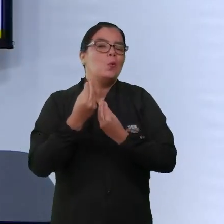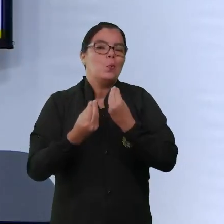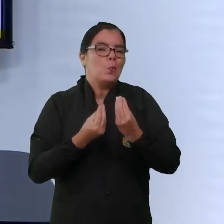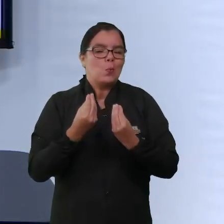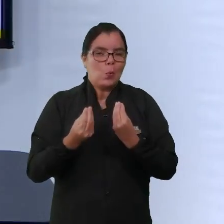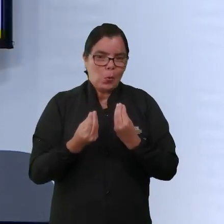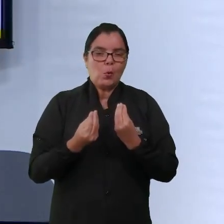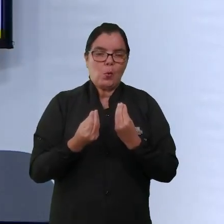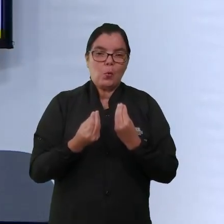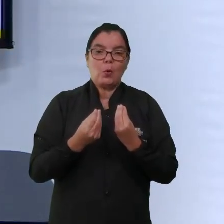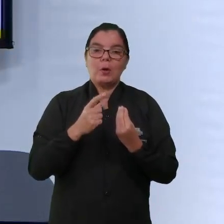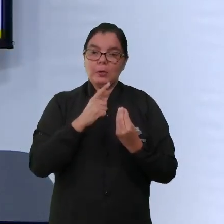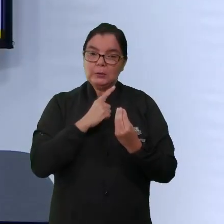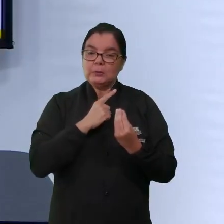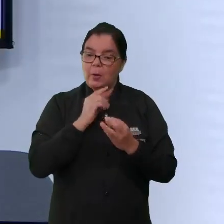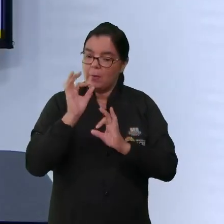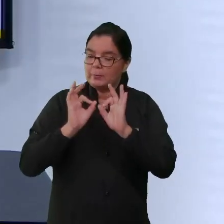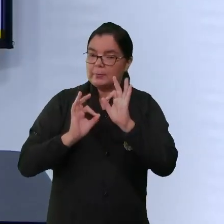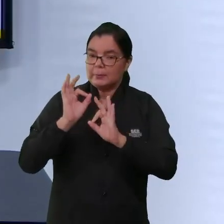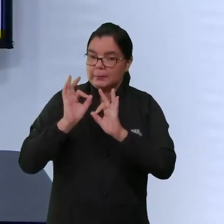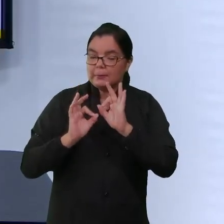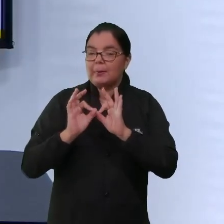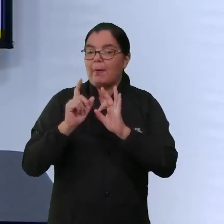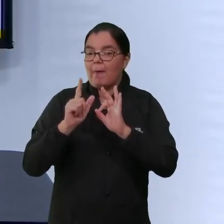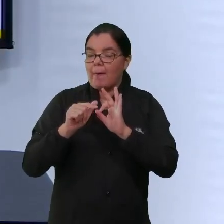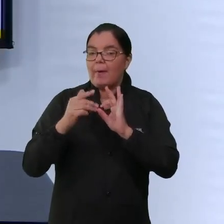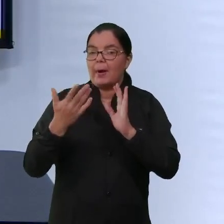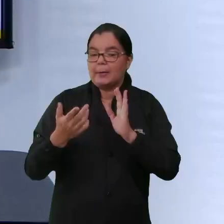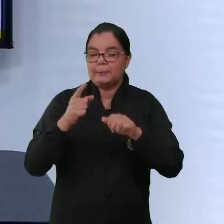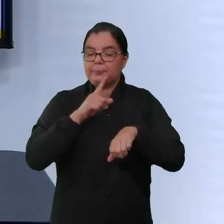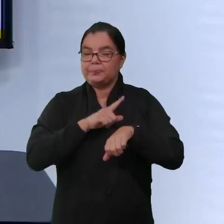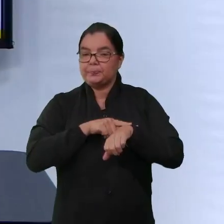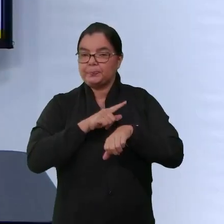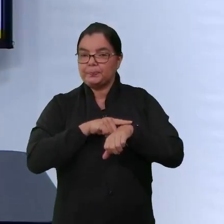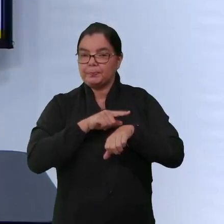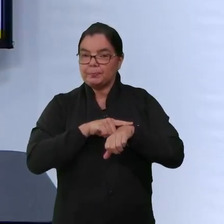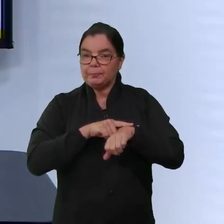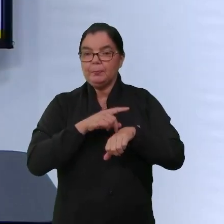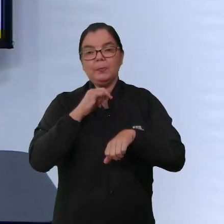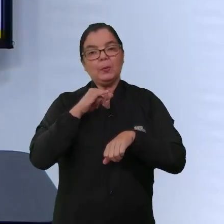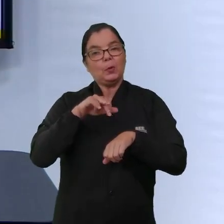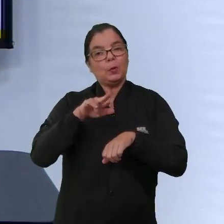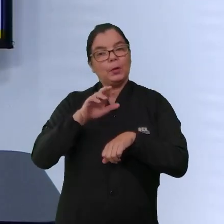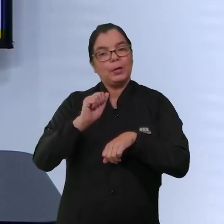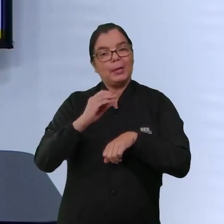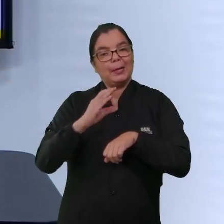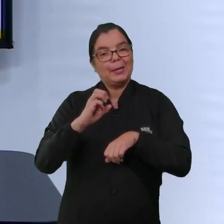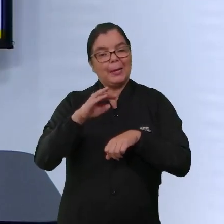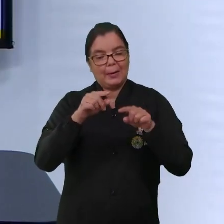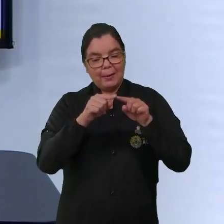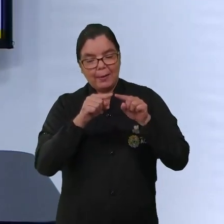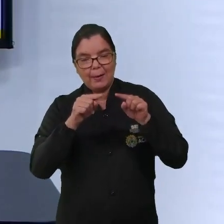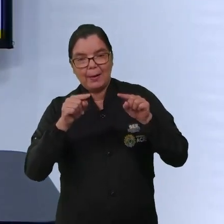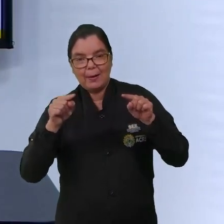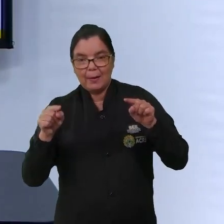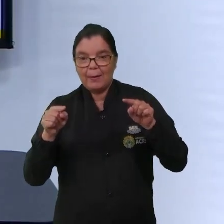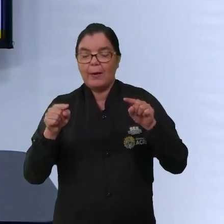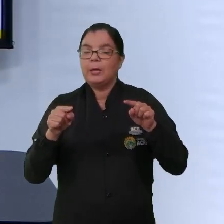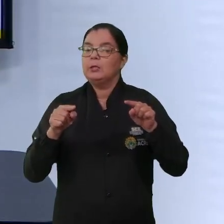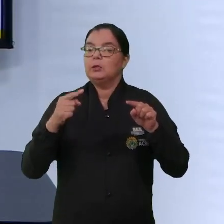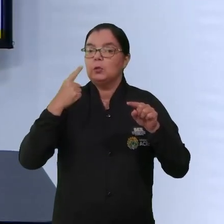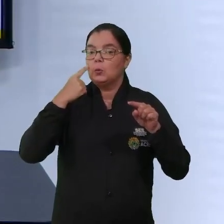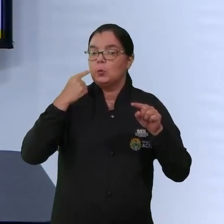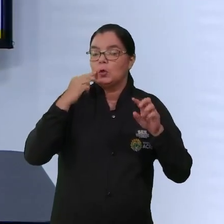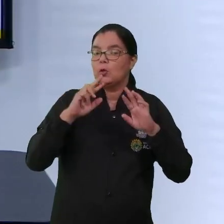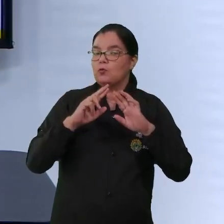coxa de retalhos se forma. É tanto que o tempo lá em Iracema, ele é retilíneo. Aqui